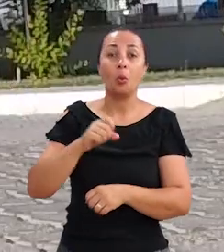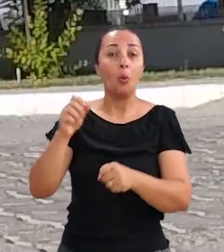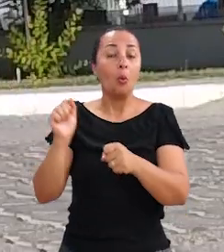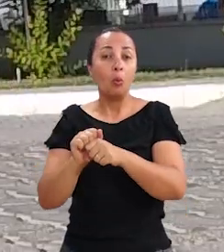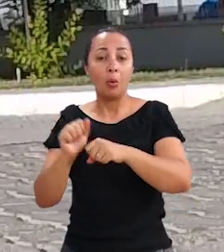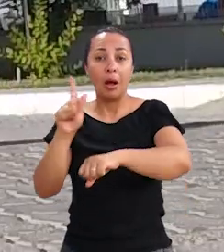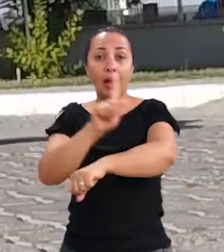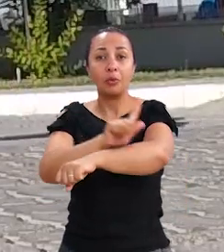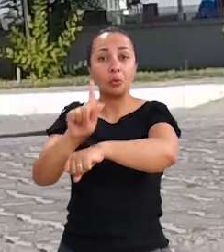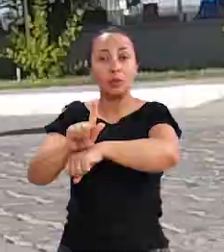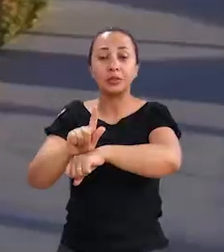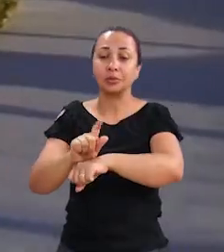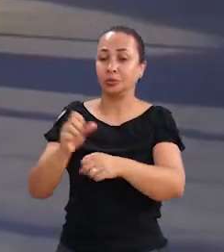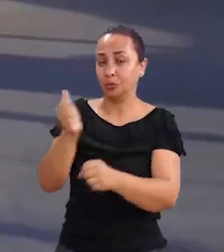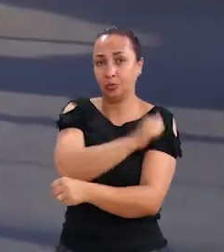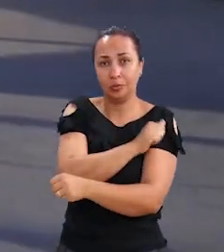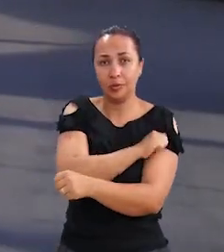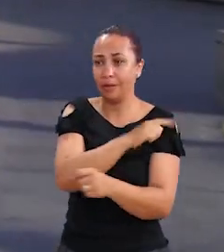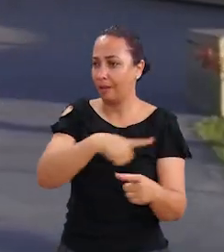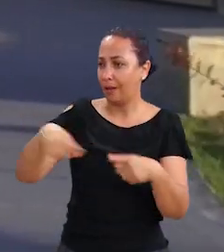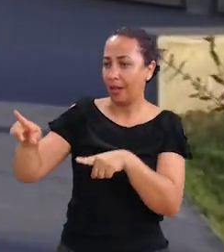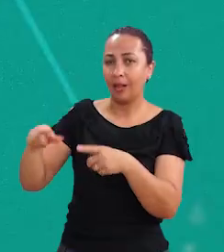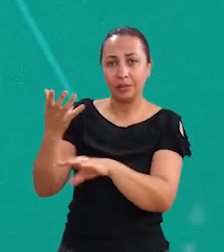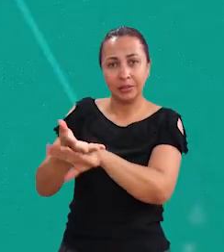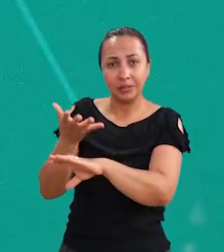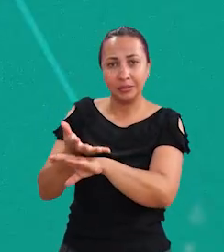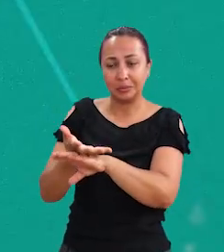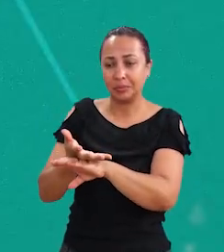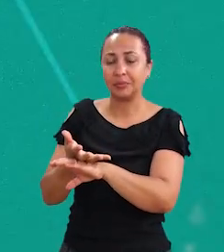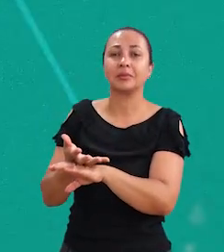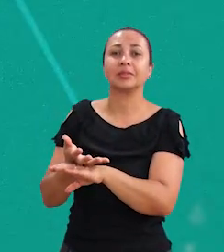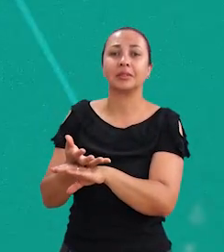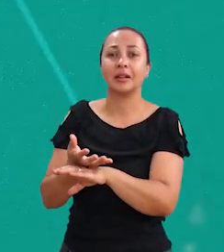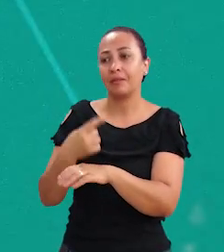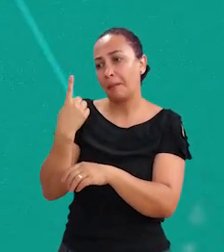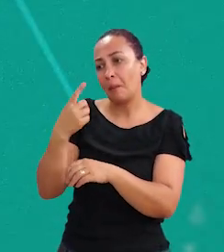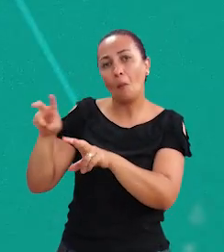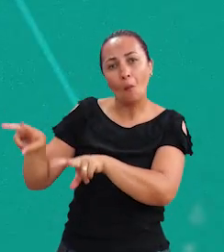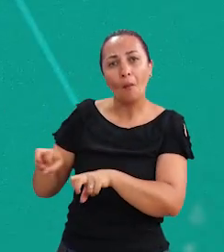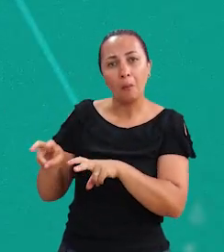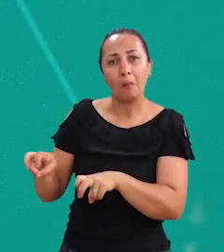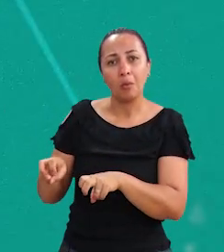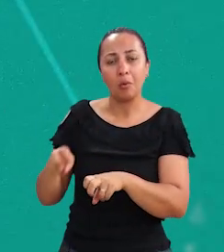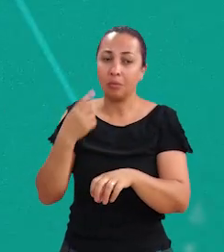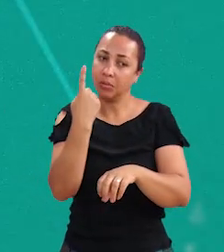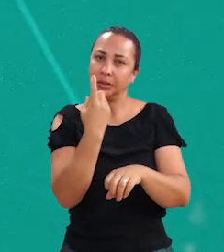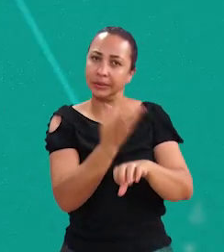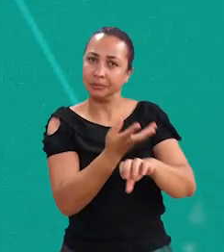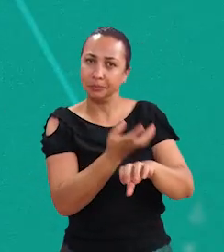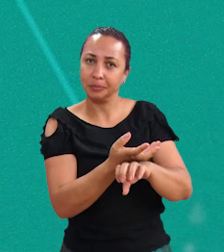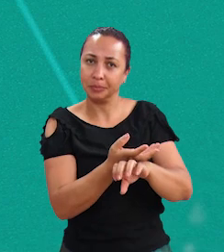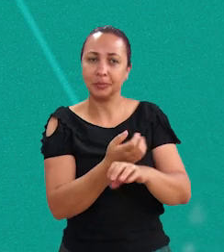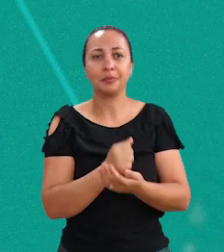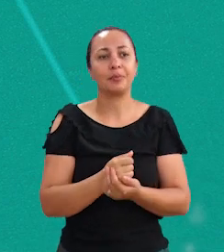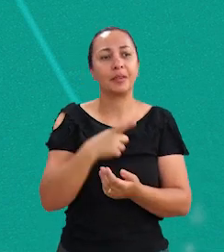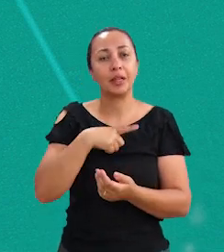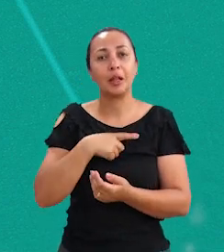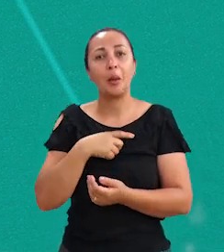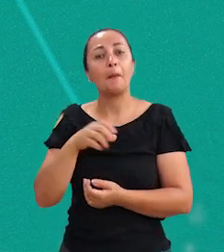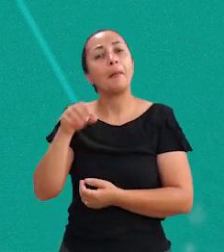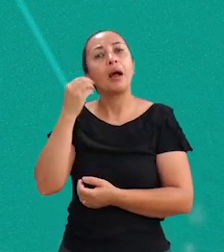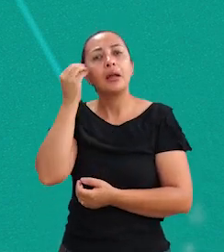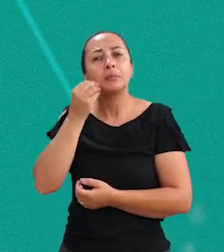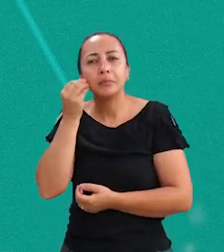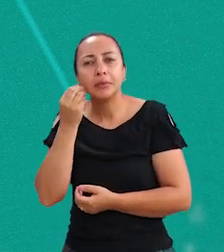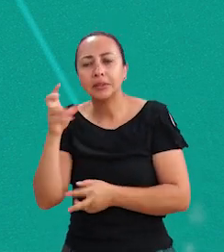Um aluno de graduação, ele vai para campo numa disciplina minha, ele vai para um campo em uma disciplina. Então ele